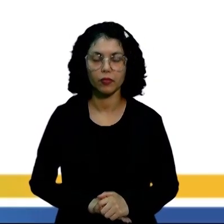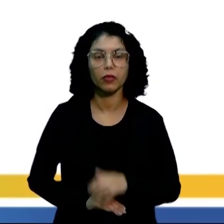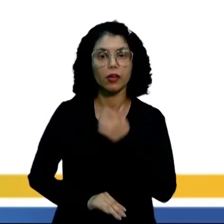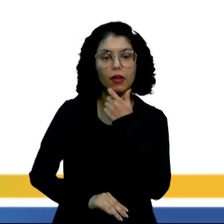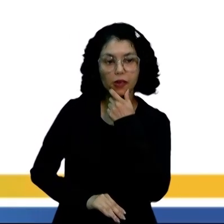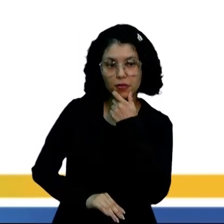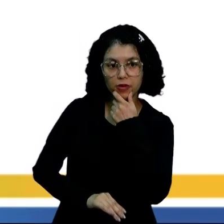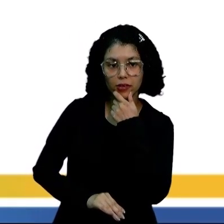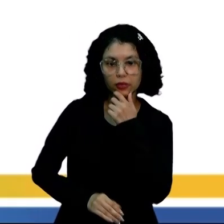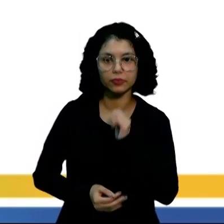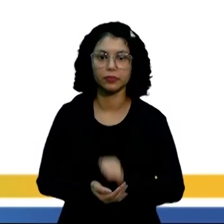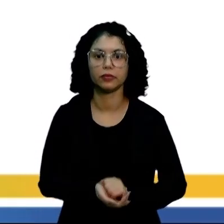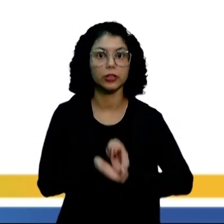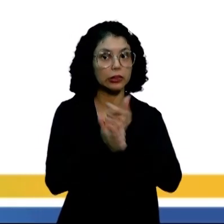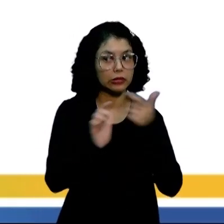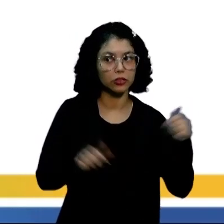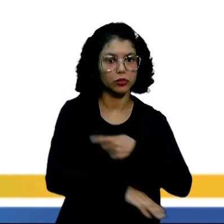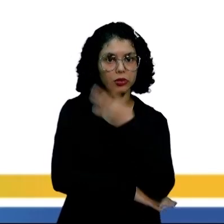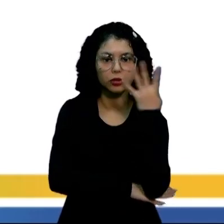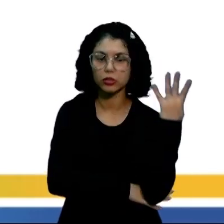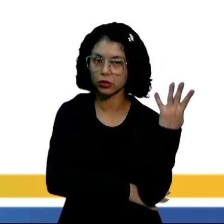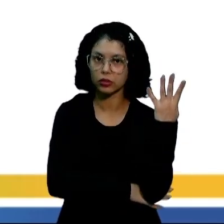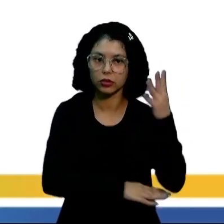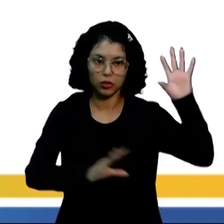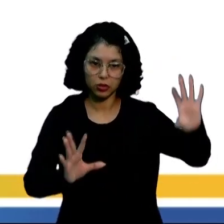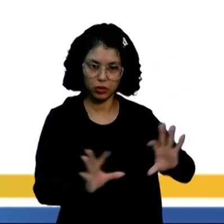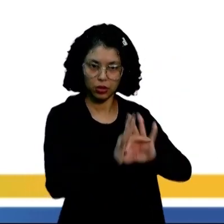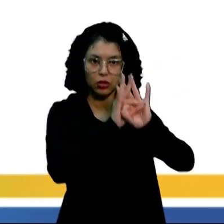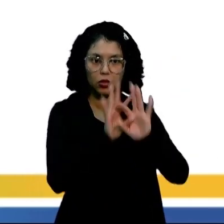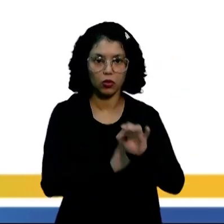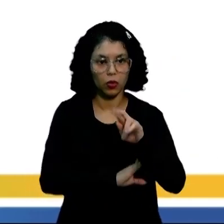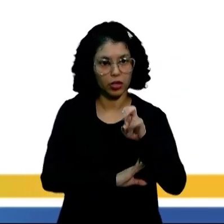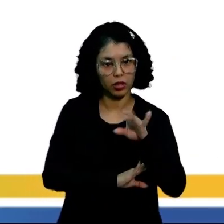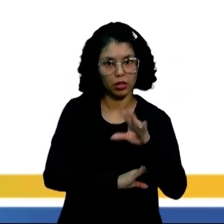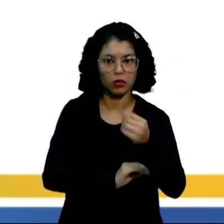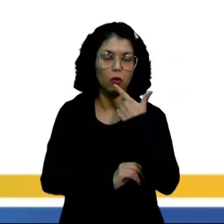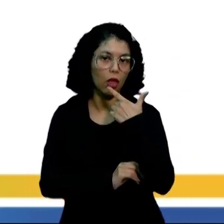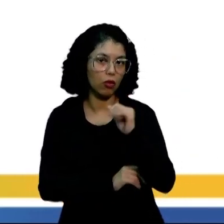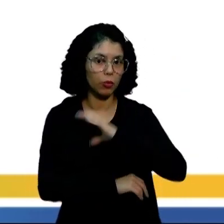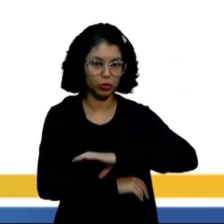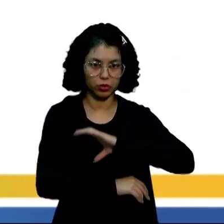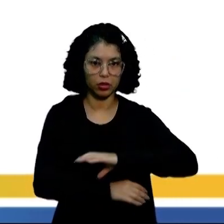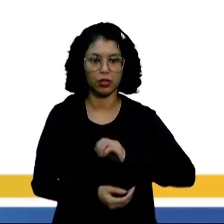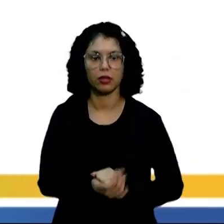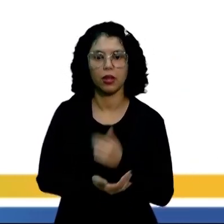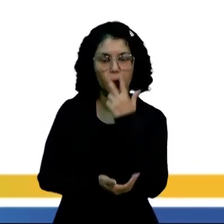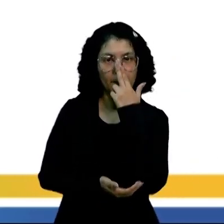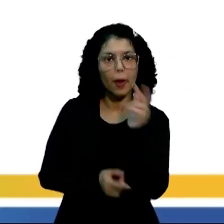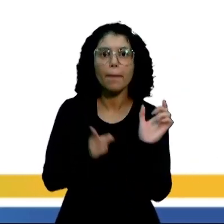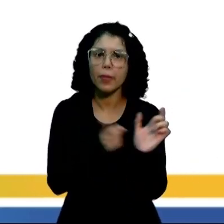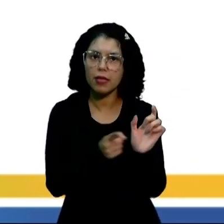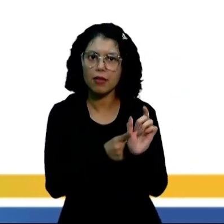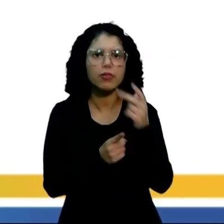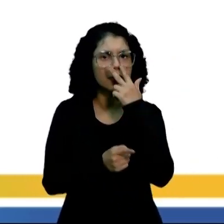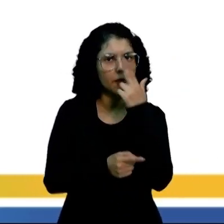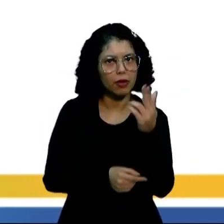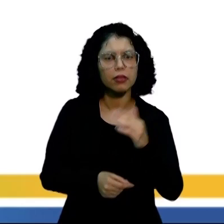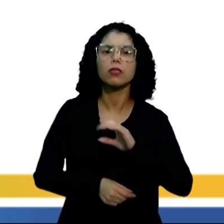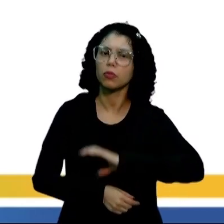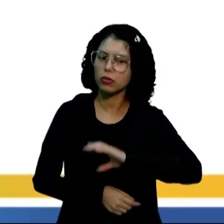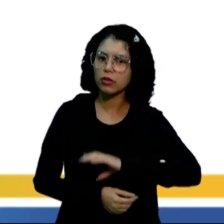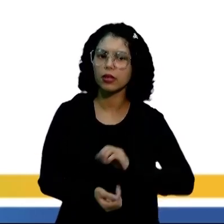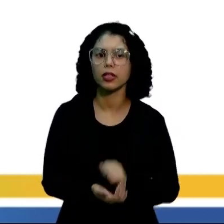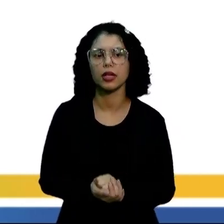A língua inglesa apresenta uma grande quantidade de cognatos com a língua portuguesa. Esse fato